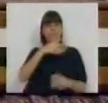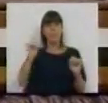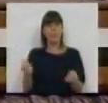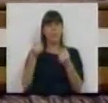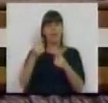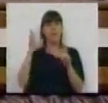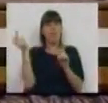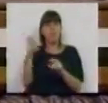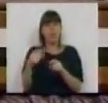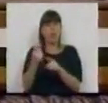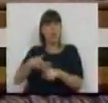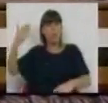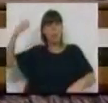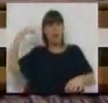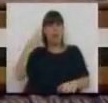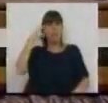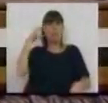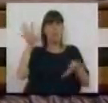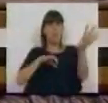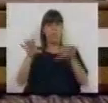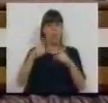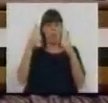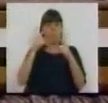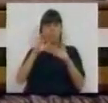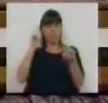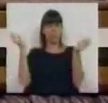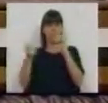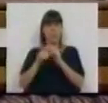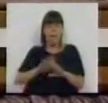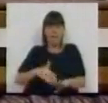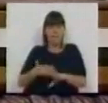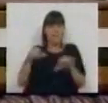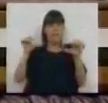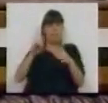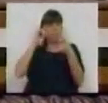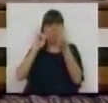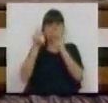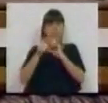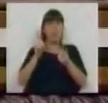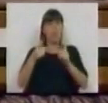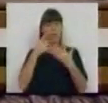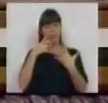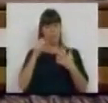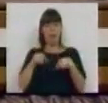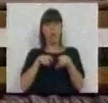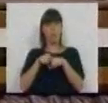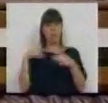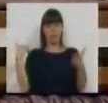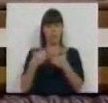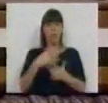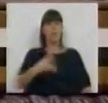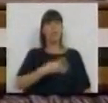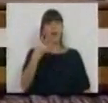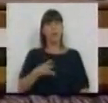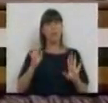resgate de velhos fantasmas e entregou-se a um extremismo ainda mais extremista do que aquele que marcou as suas políticas nos últimos